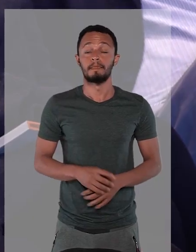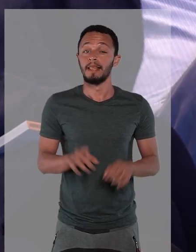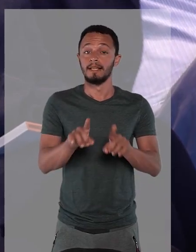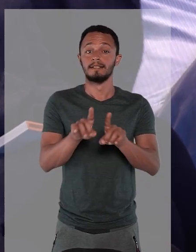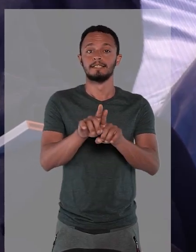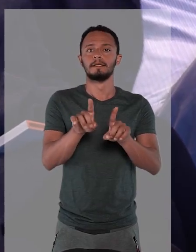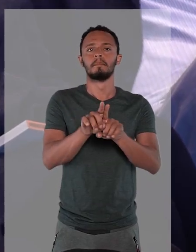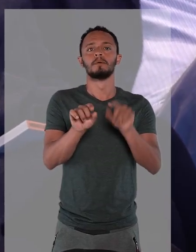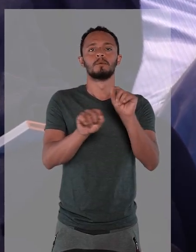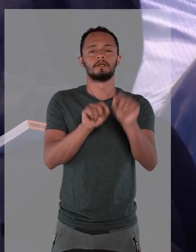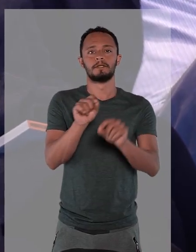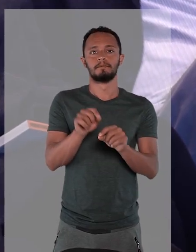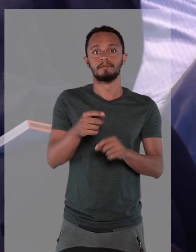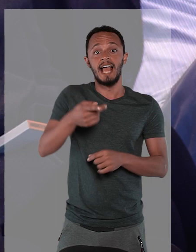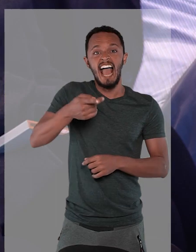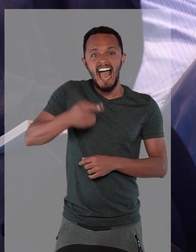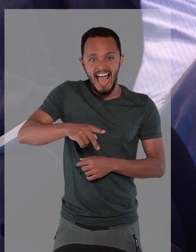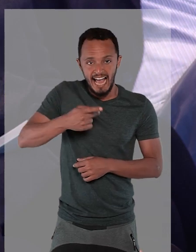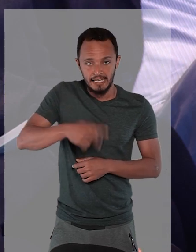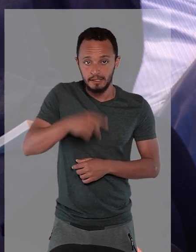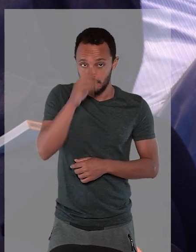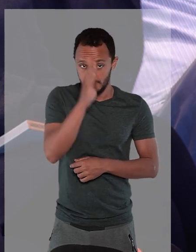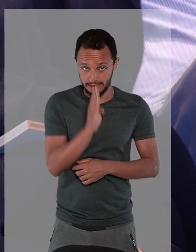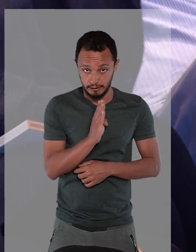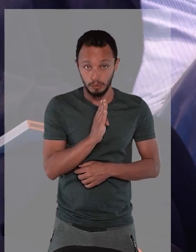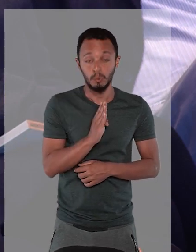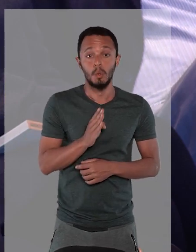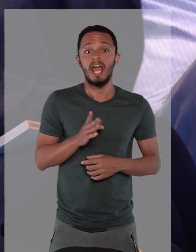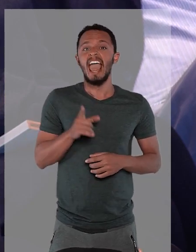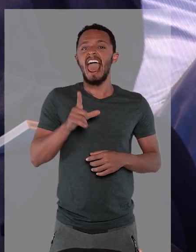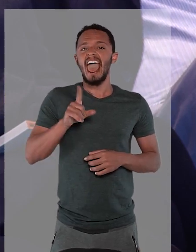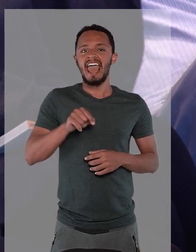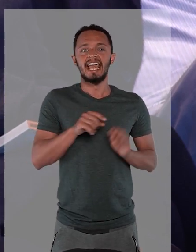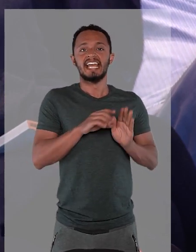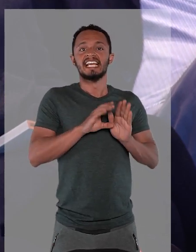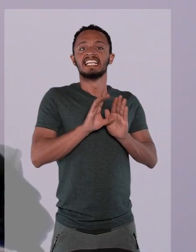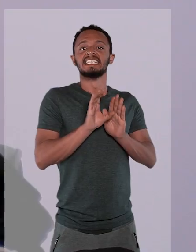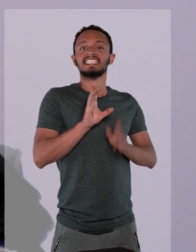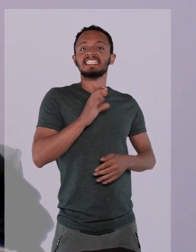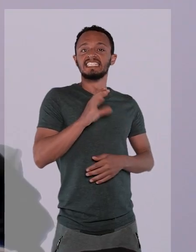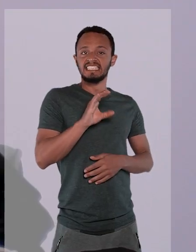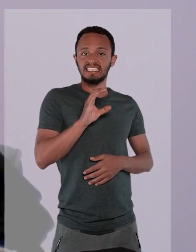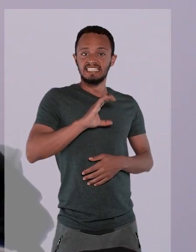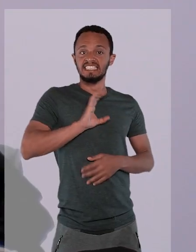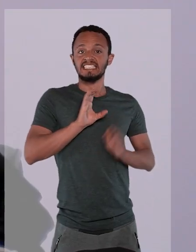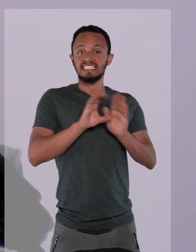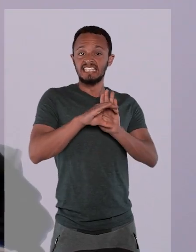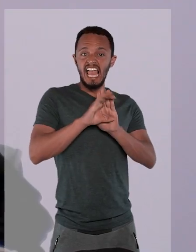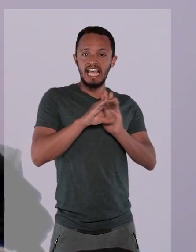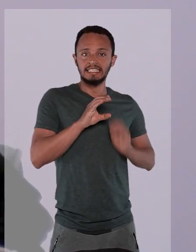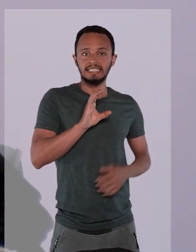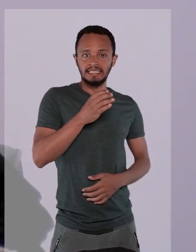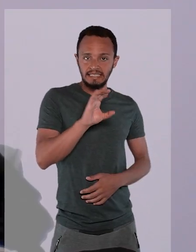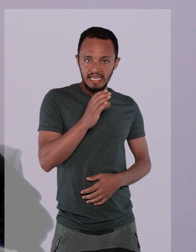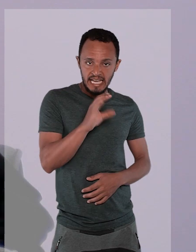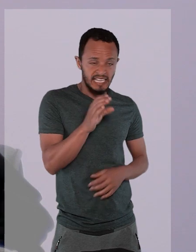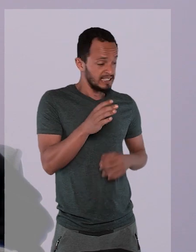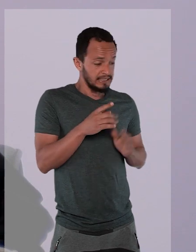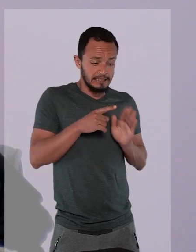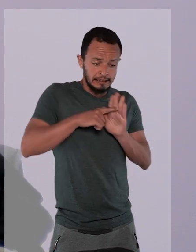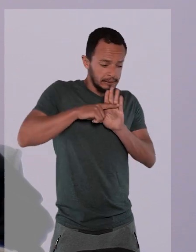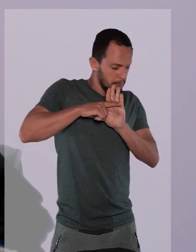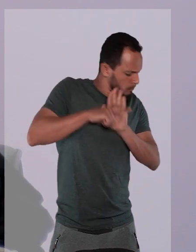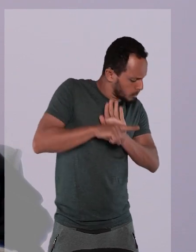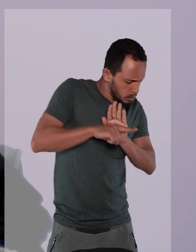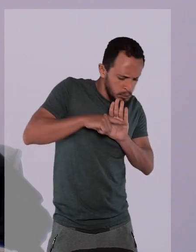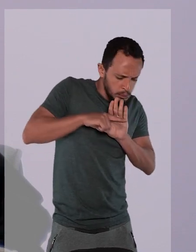capacidade de produção acadêmica, a comunidade científica acadêmica brasileira foi extremamente pujante. O Brasil é o